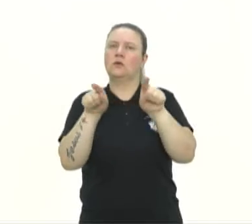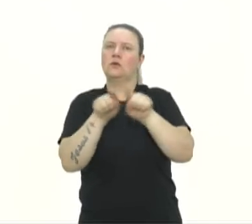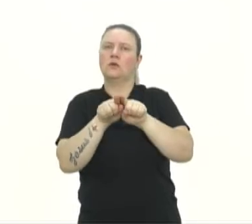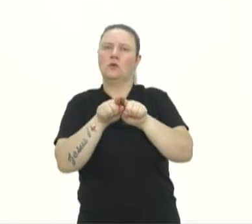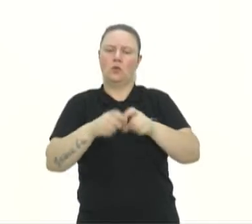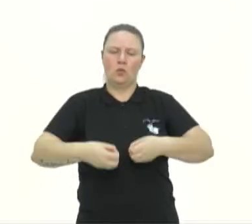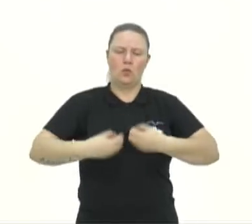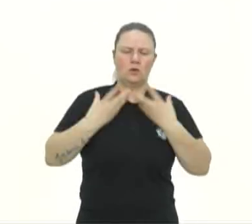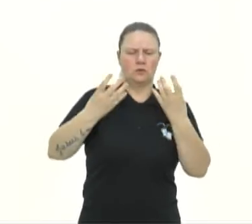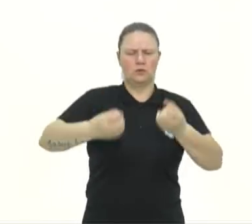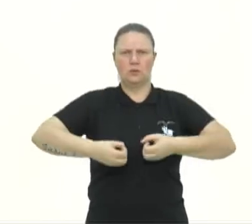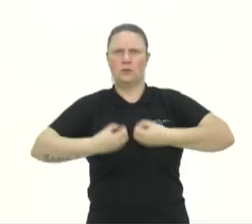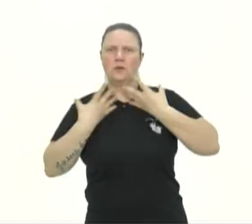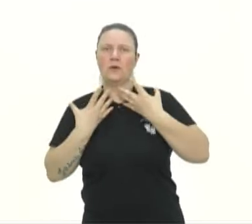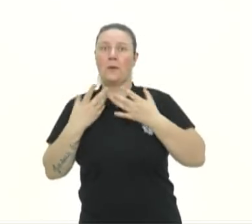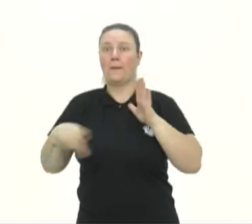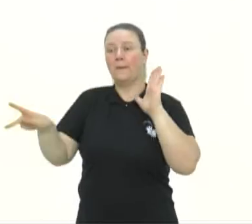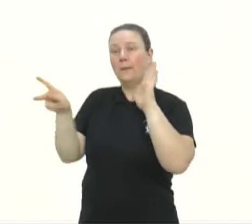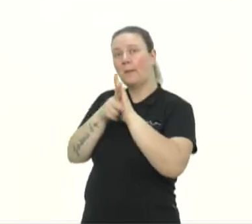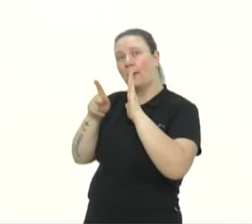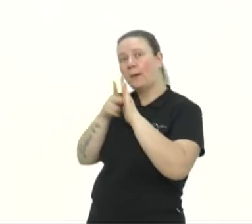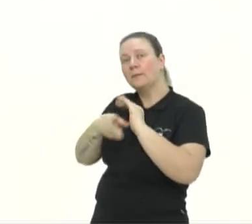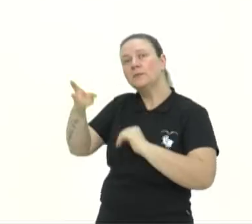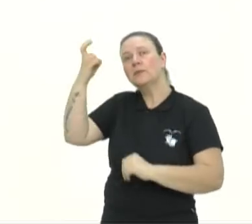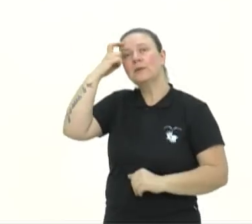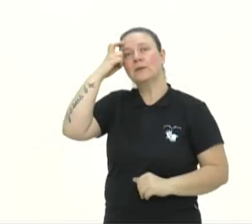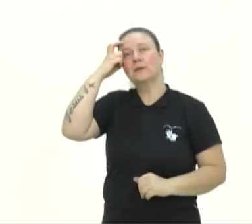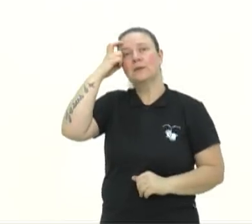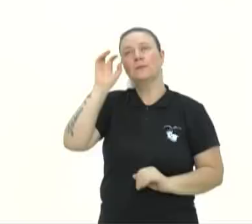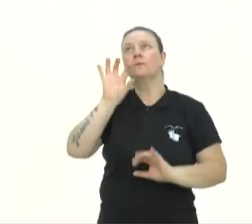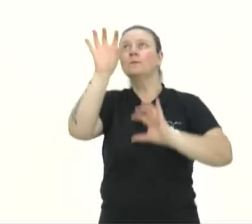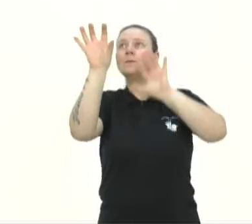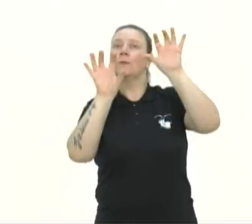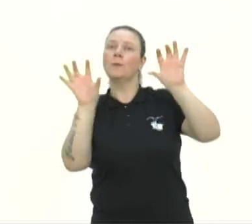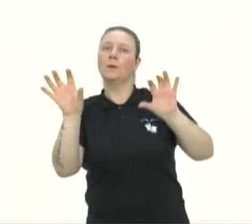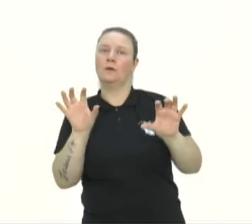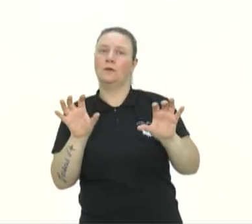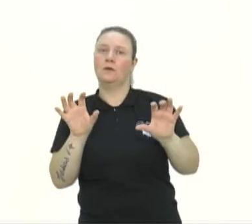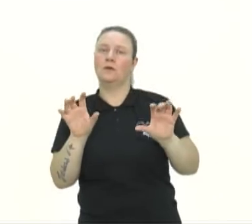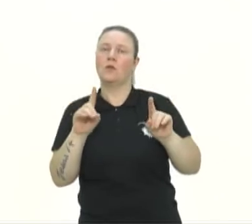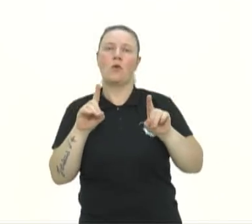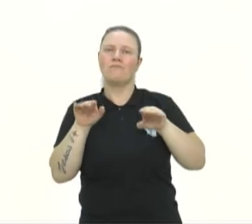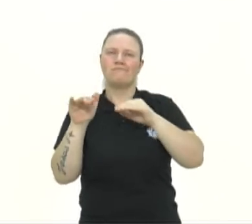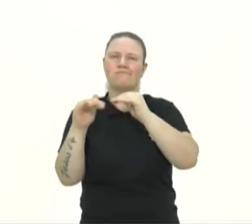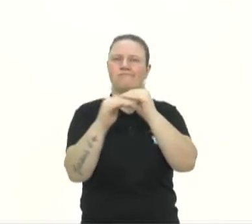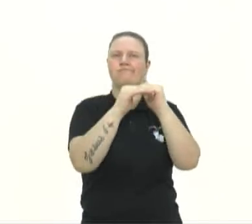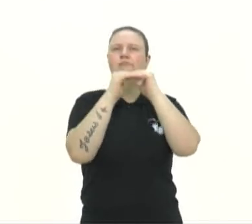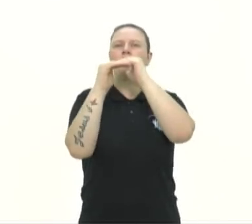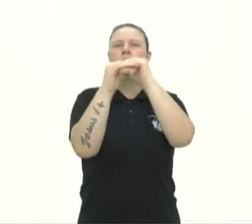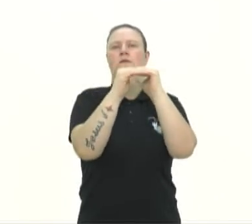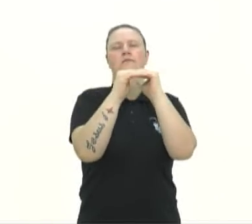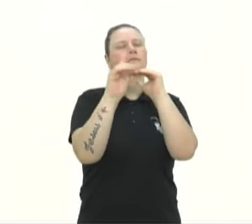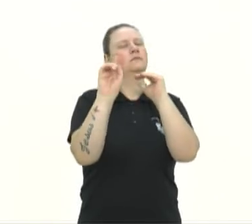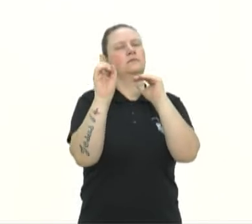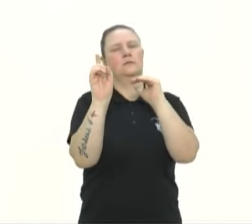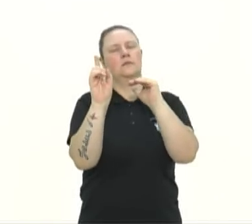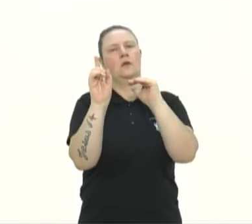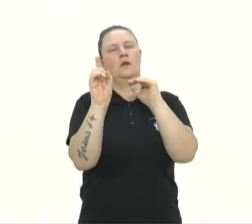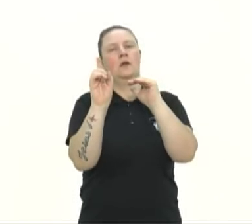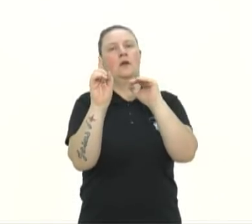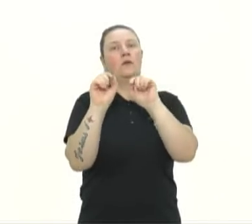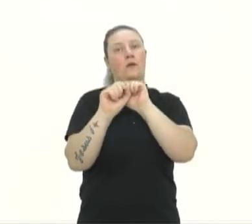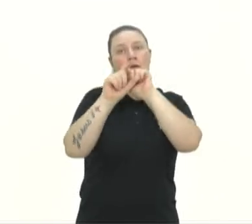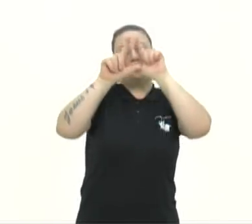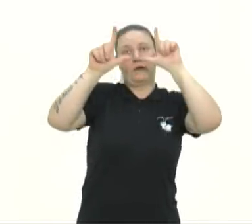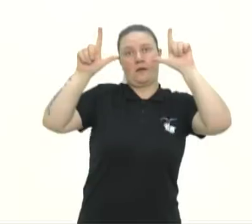expressões regionais. Observamos que há palavras que não seguem a norma padrão, portanto, fica claro